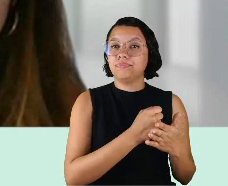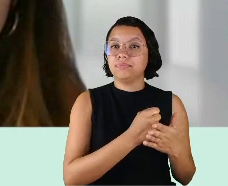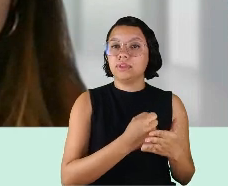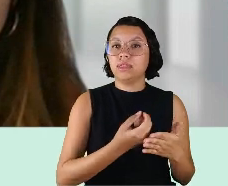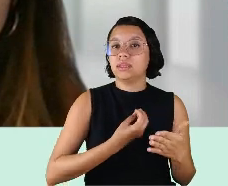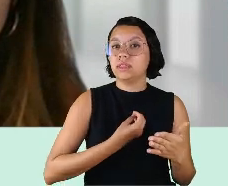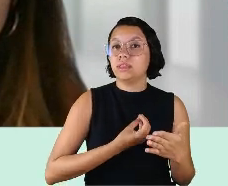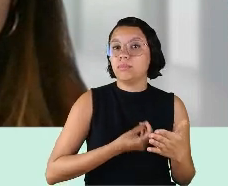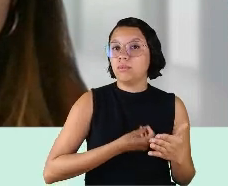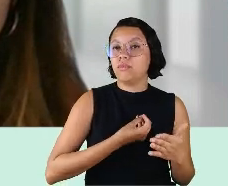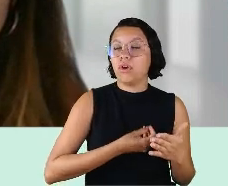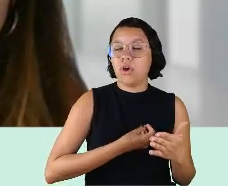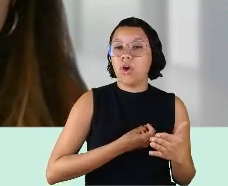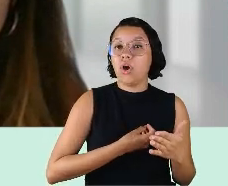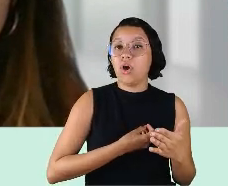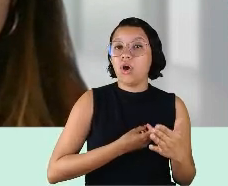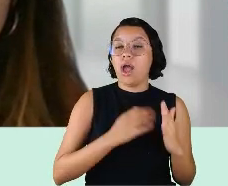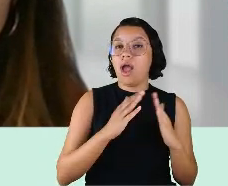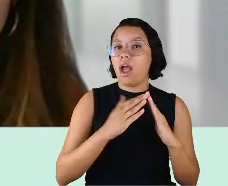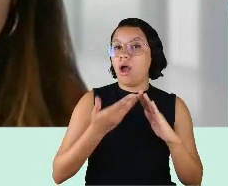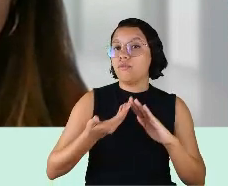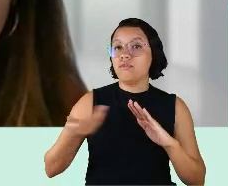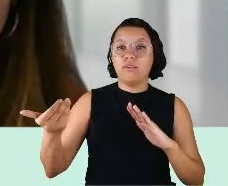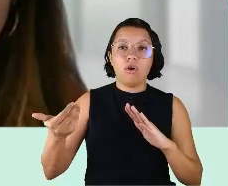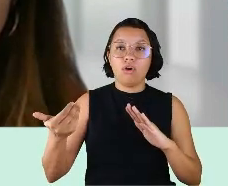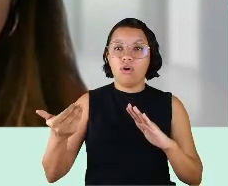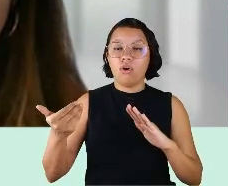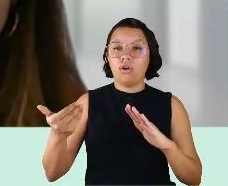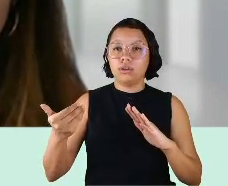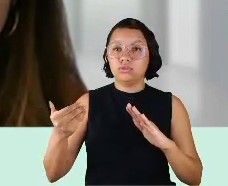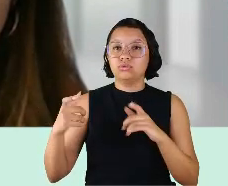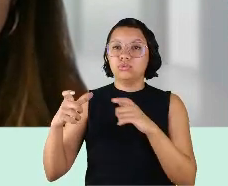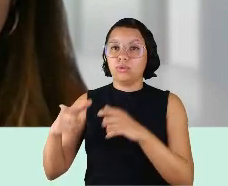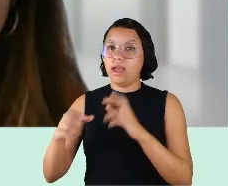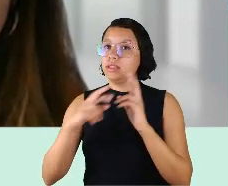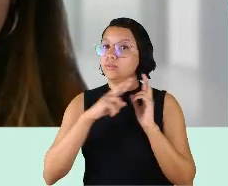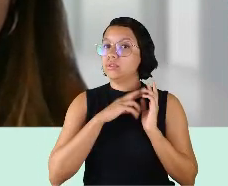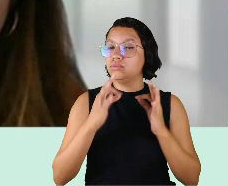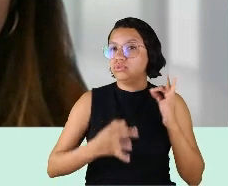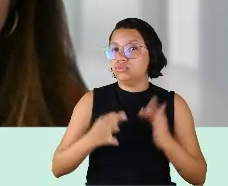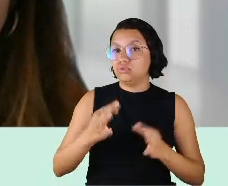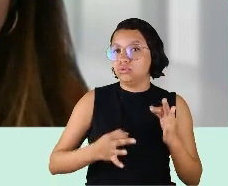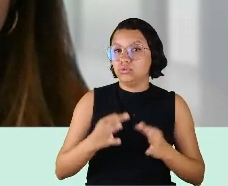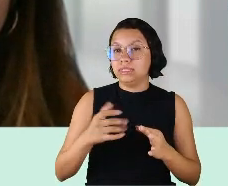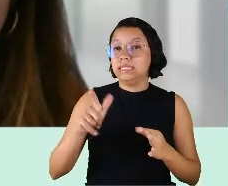a residência fora da comarca, sem autorização,